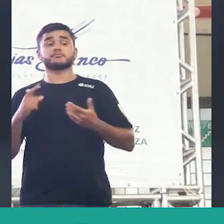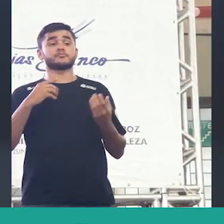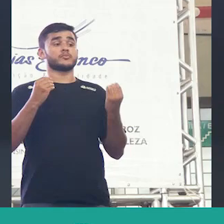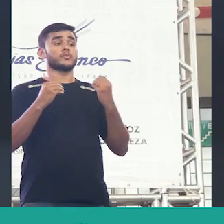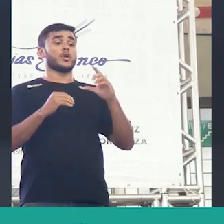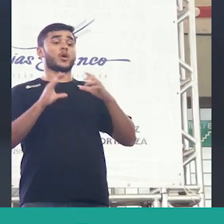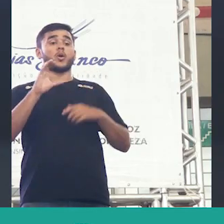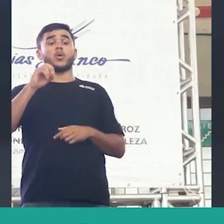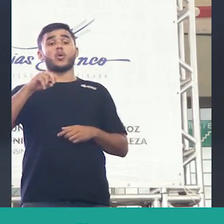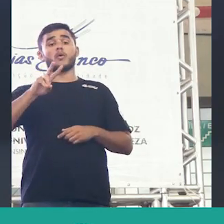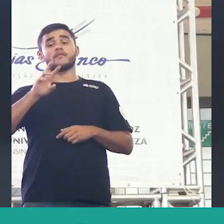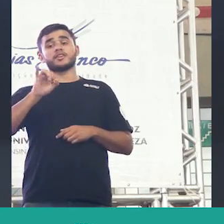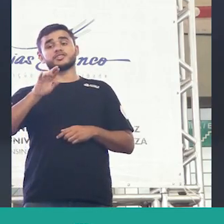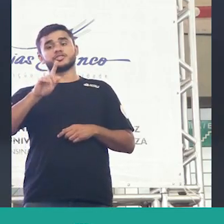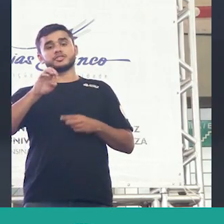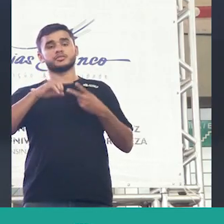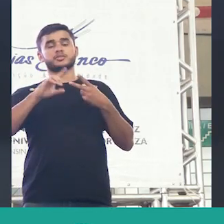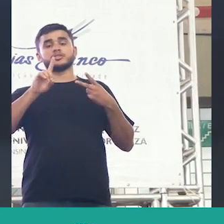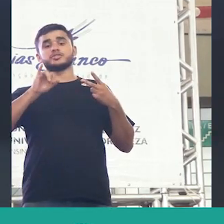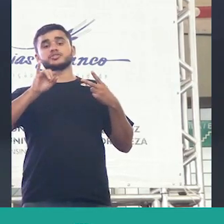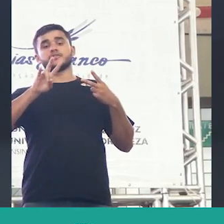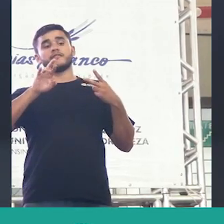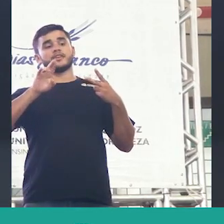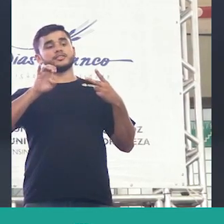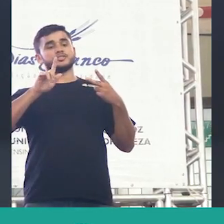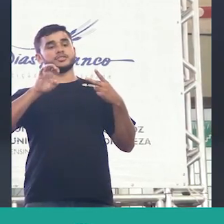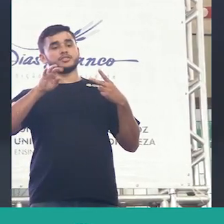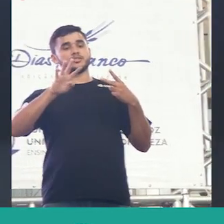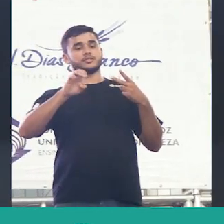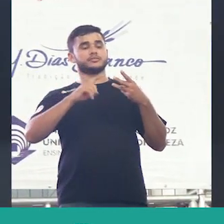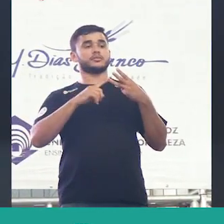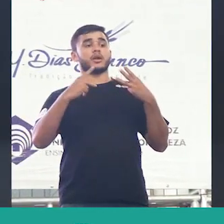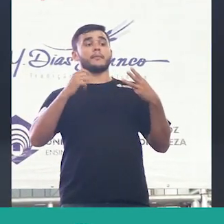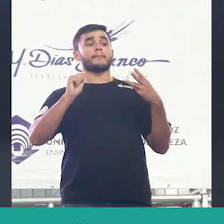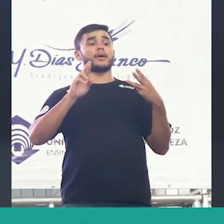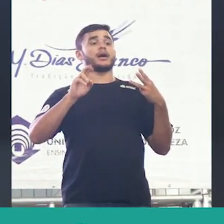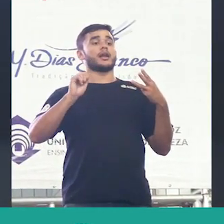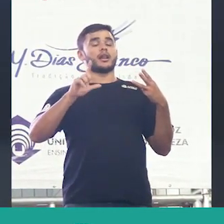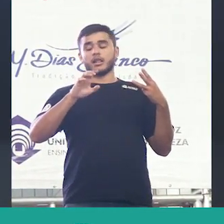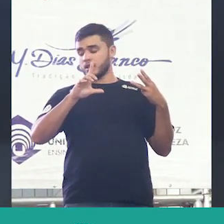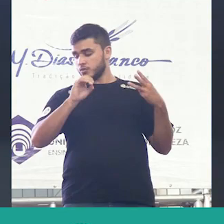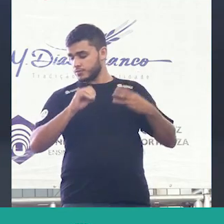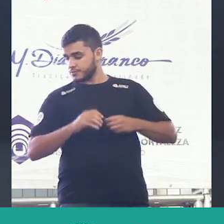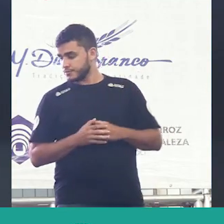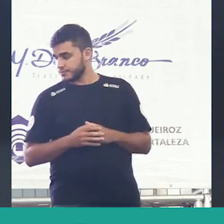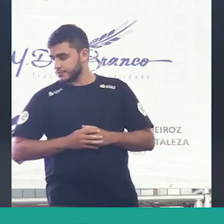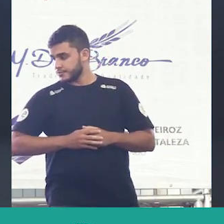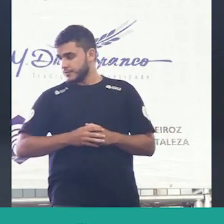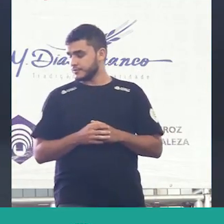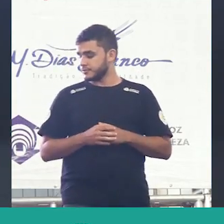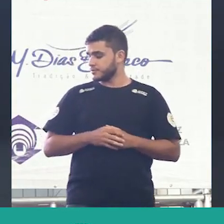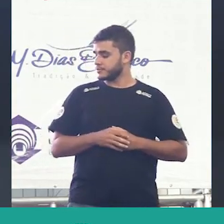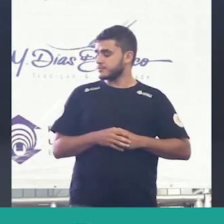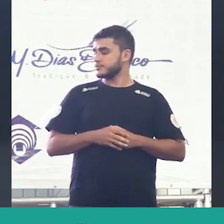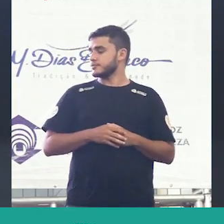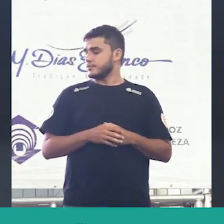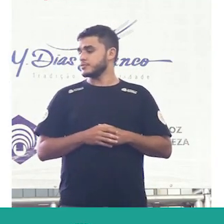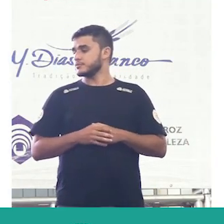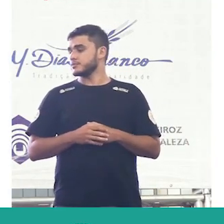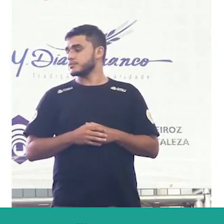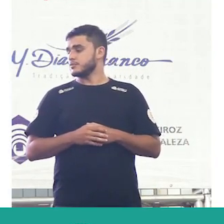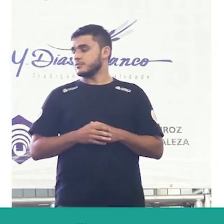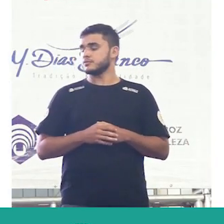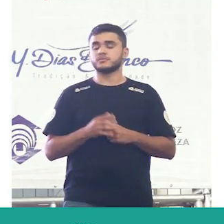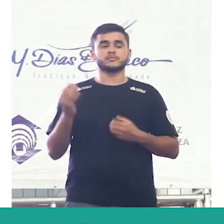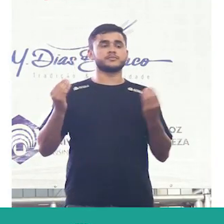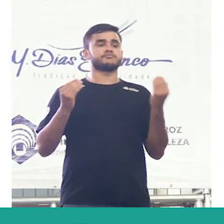de convergentes, divergentes e paralelos. Perfeito, perfeito. Vamos para frente. Vamos lá. Interação